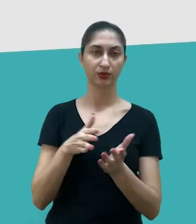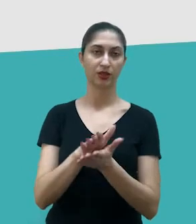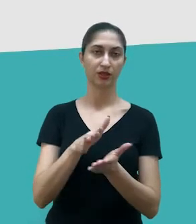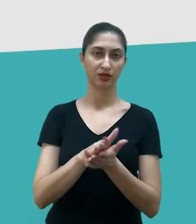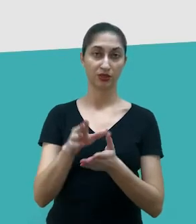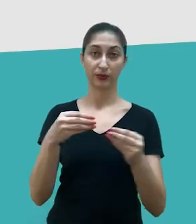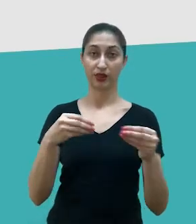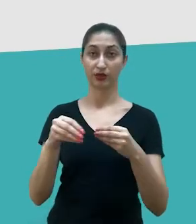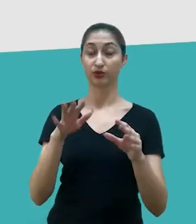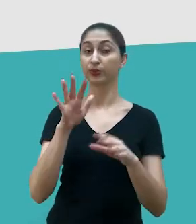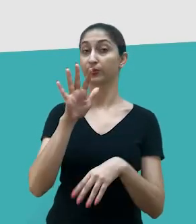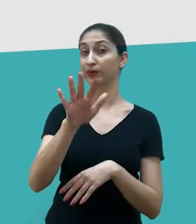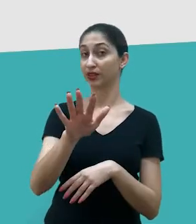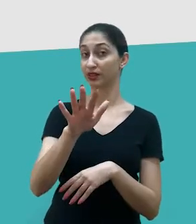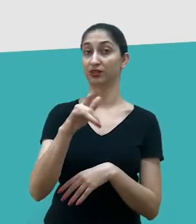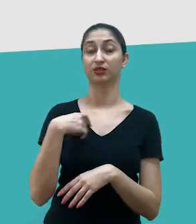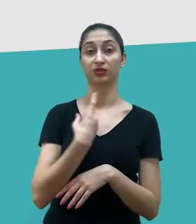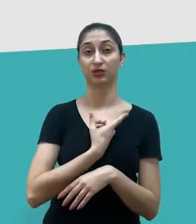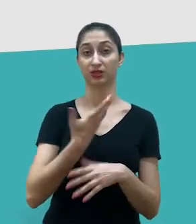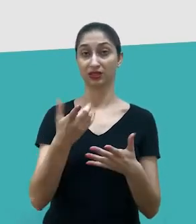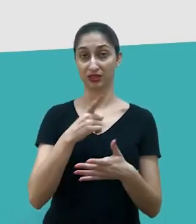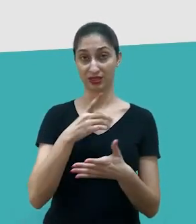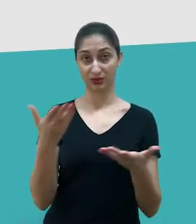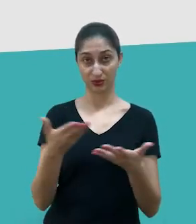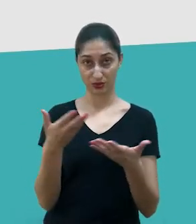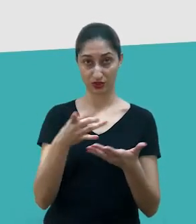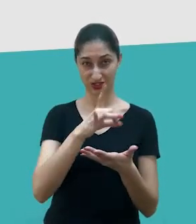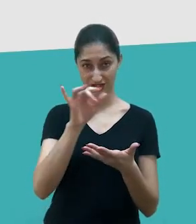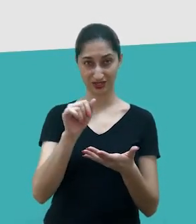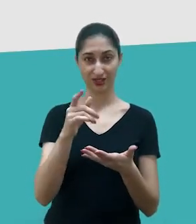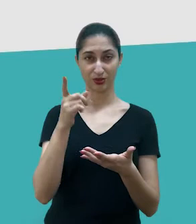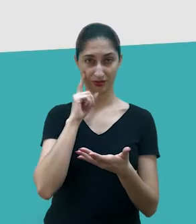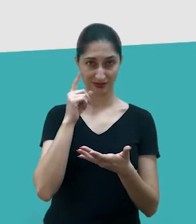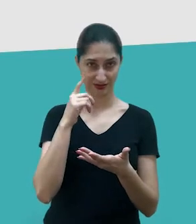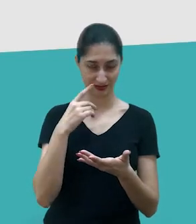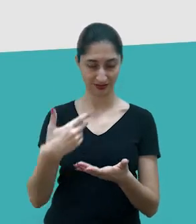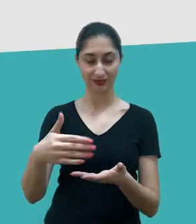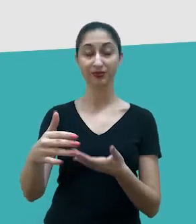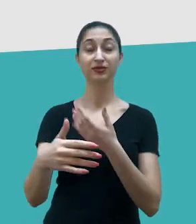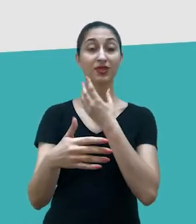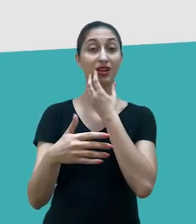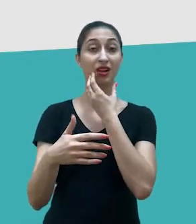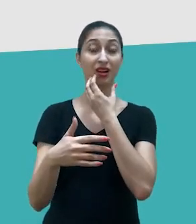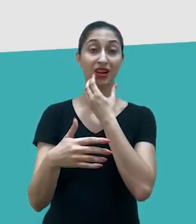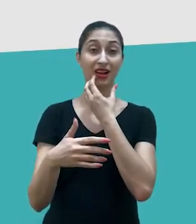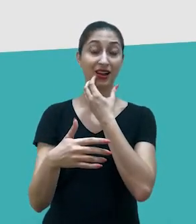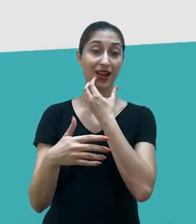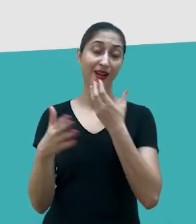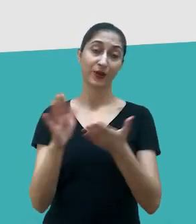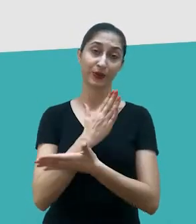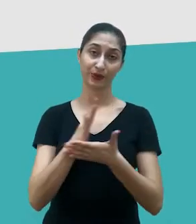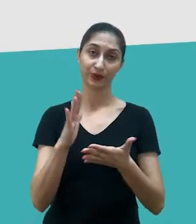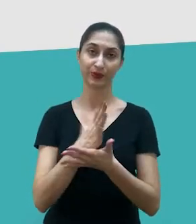plástico. Porém, nós temos no nosso dia a dia algumas roupas que são impossíveis ainda,